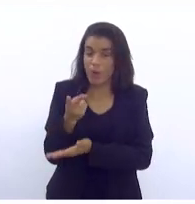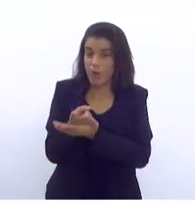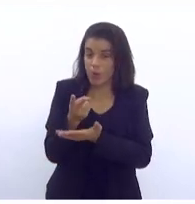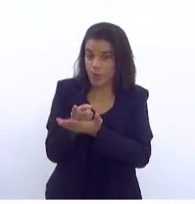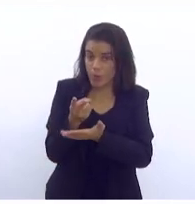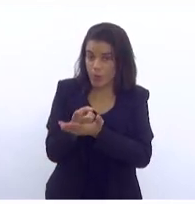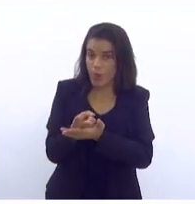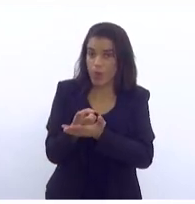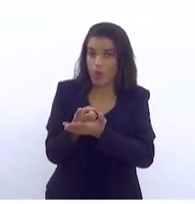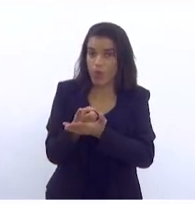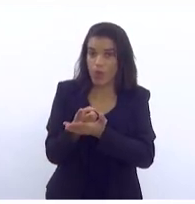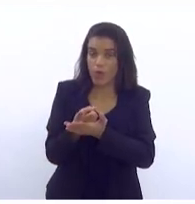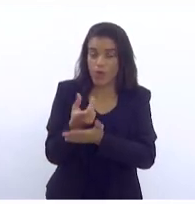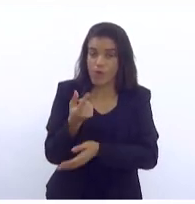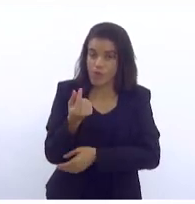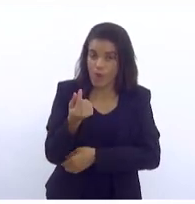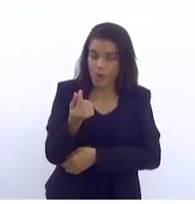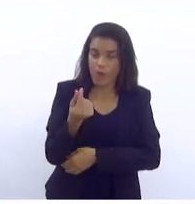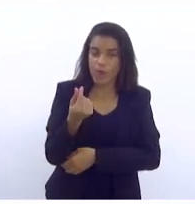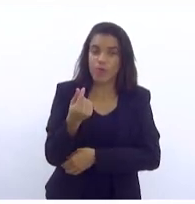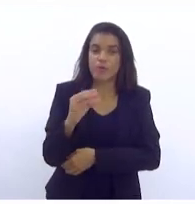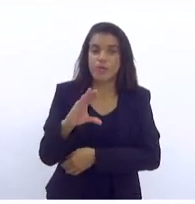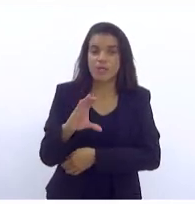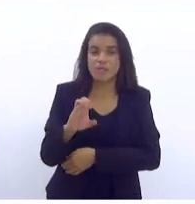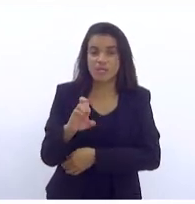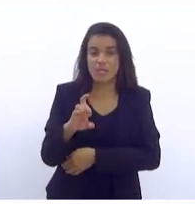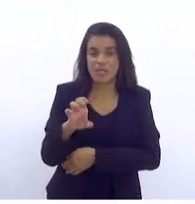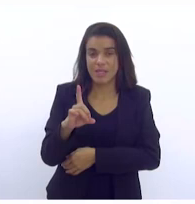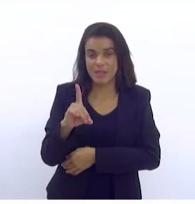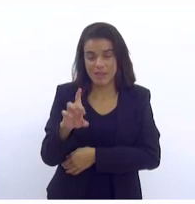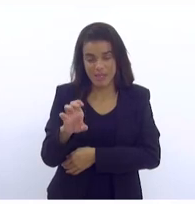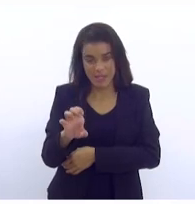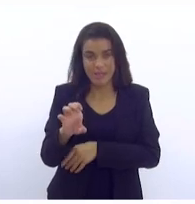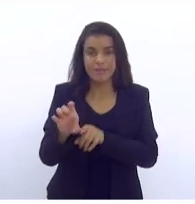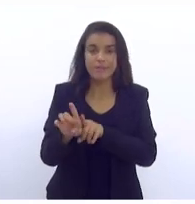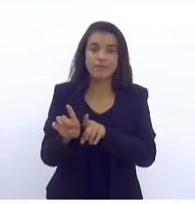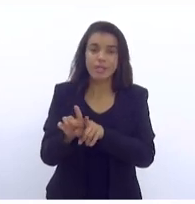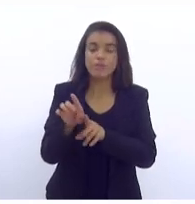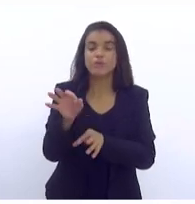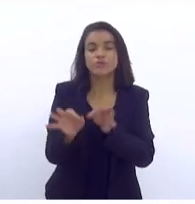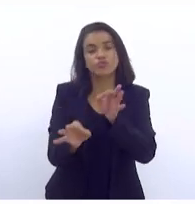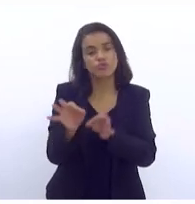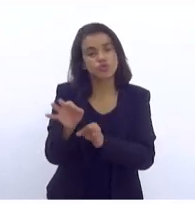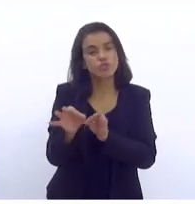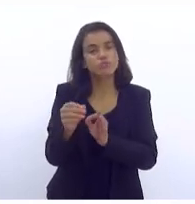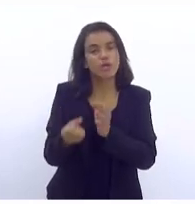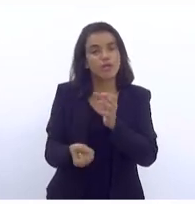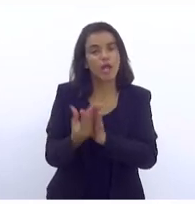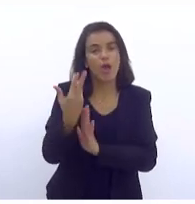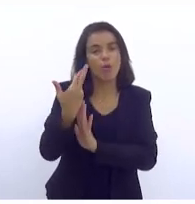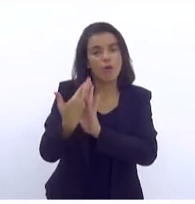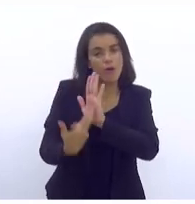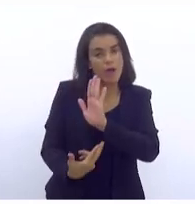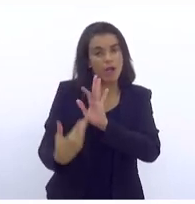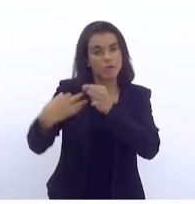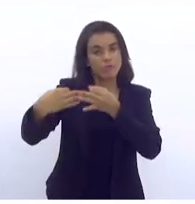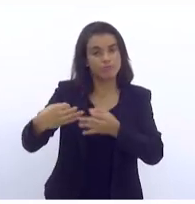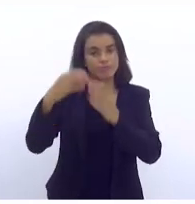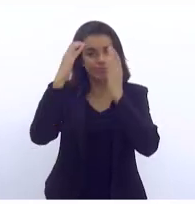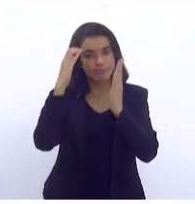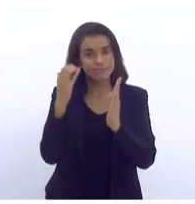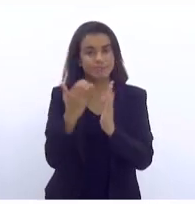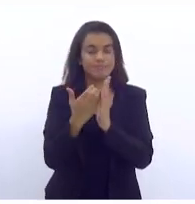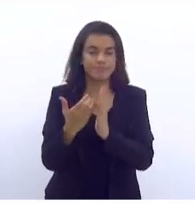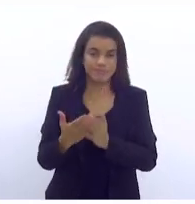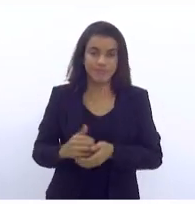eh da cedai e jurídico para criar o arcabouço legal adequado né Então a partir